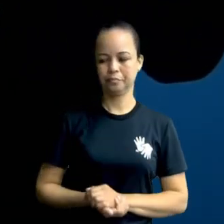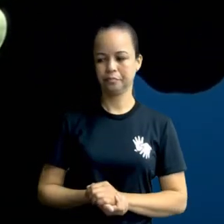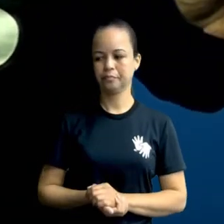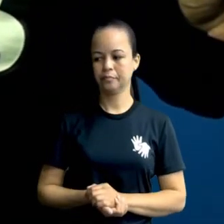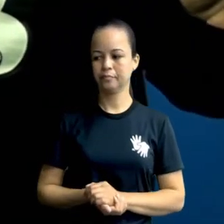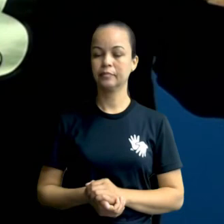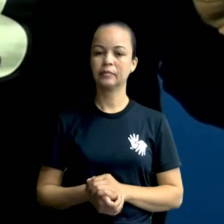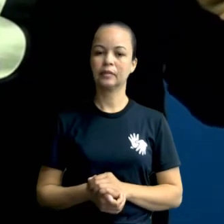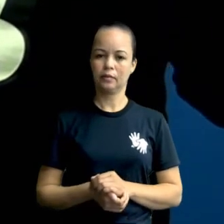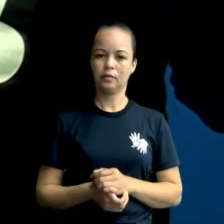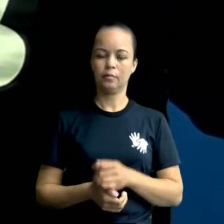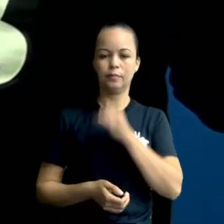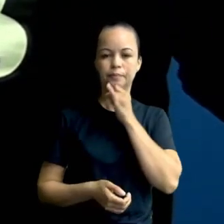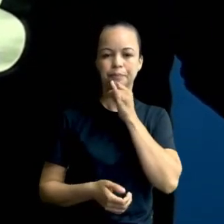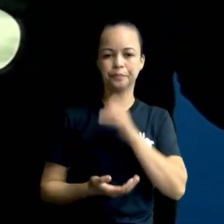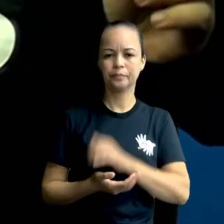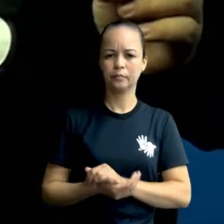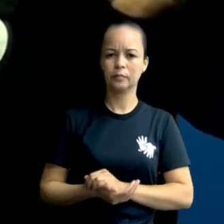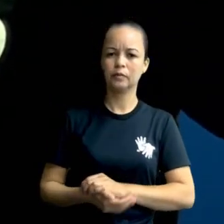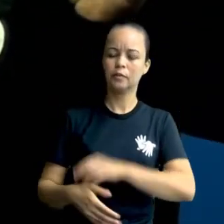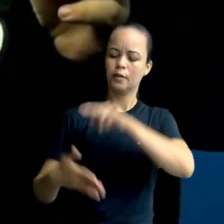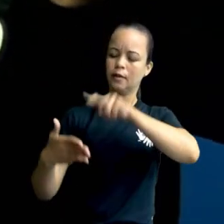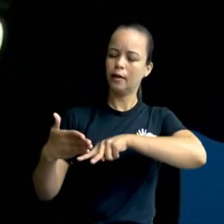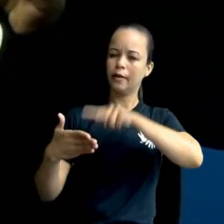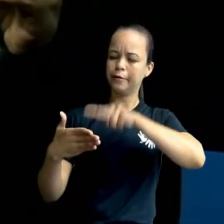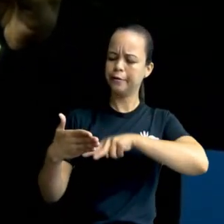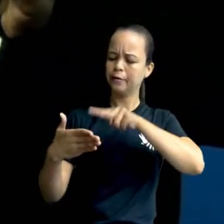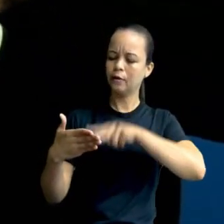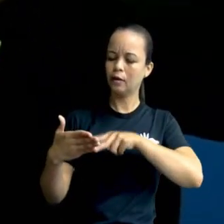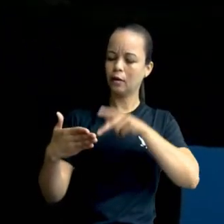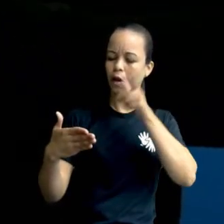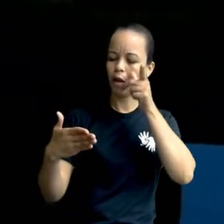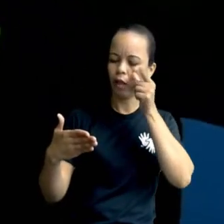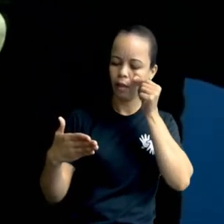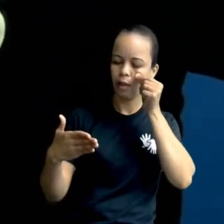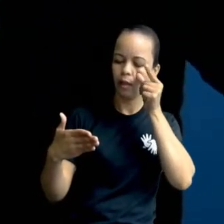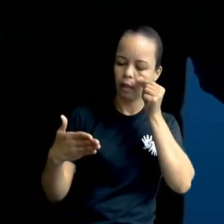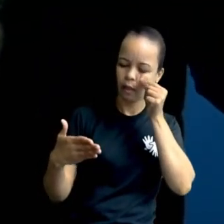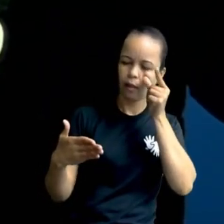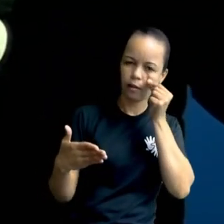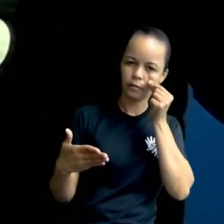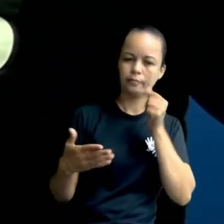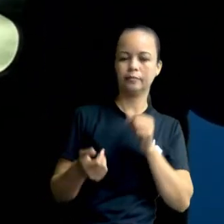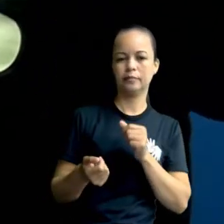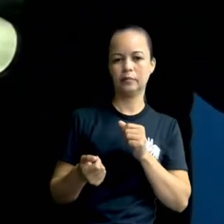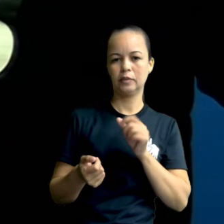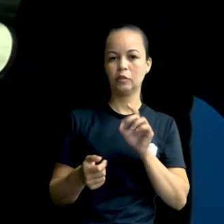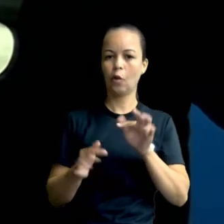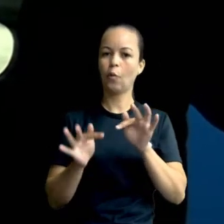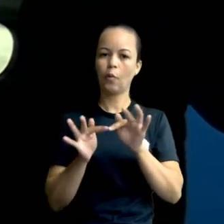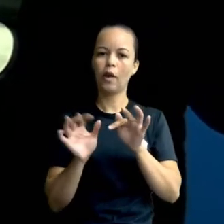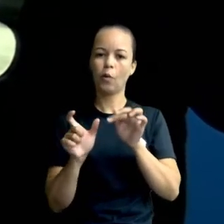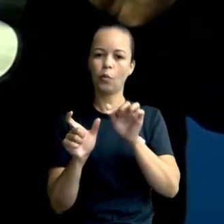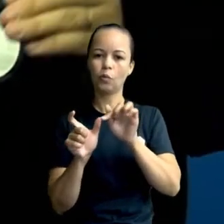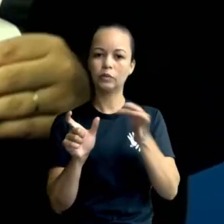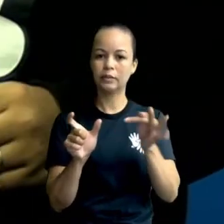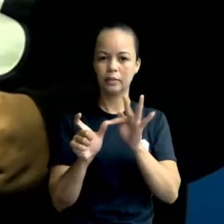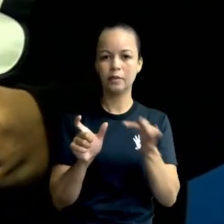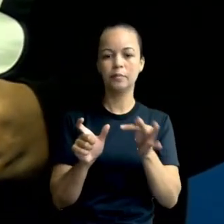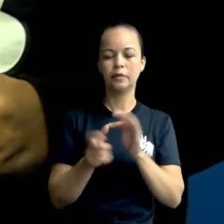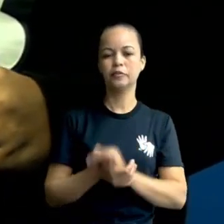só. Lerei o livro até que o sono chegue. Só tem um tempo simples,